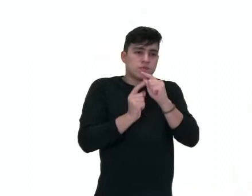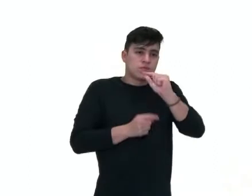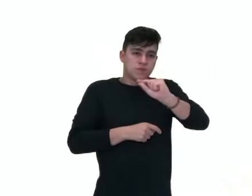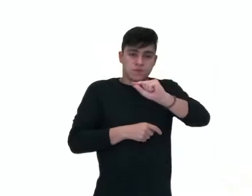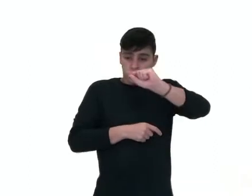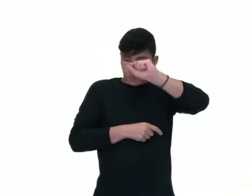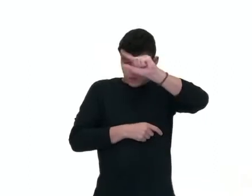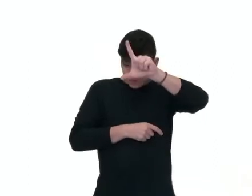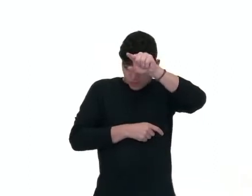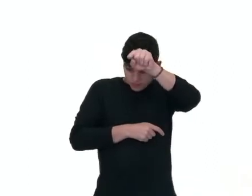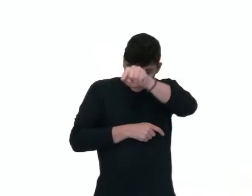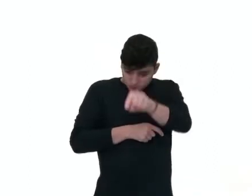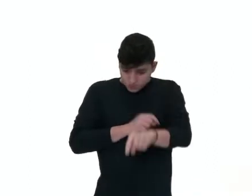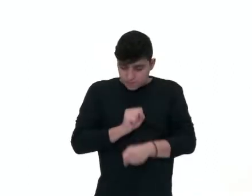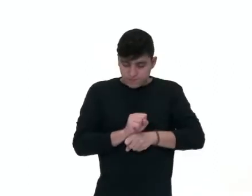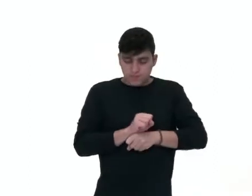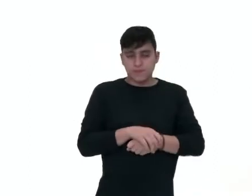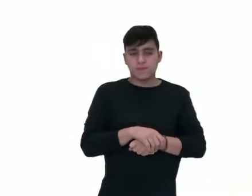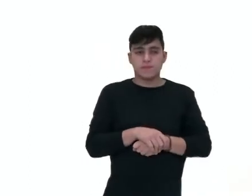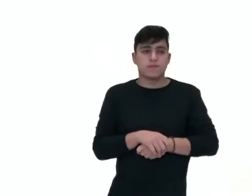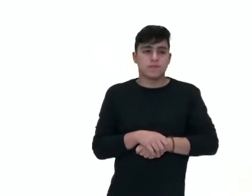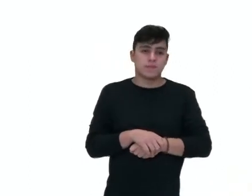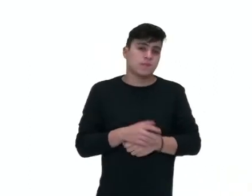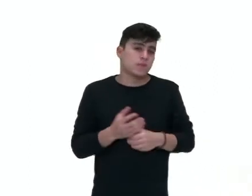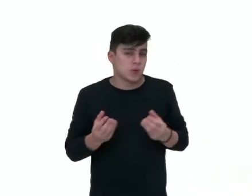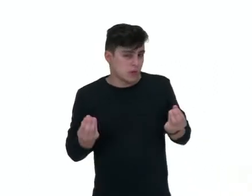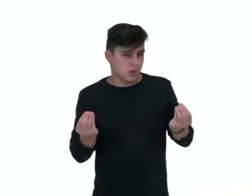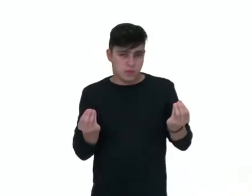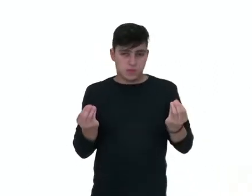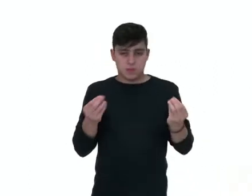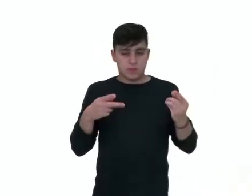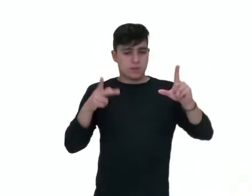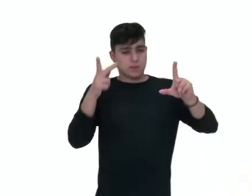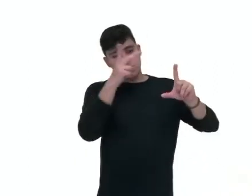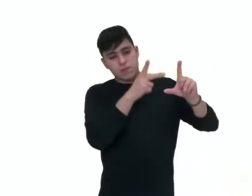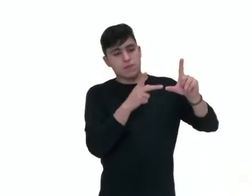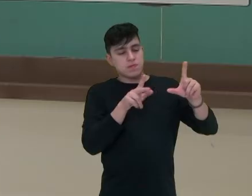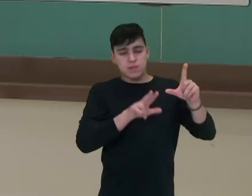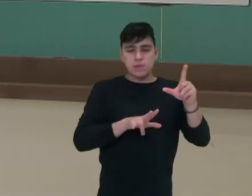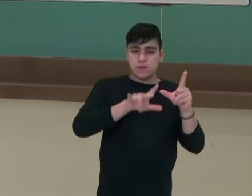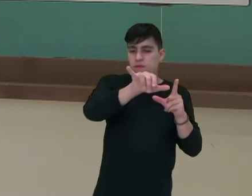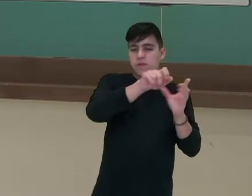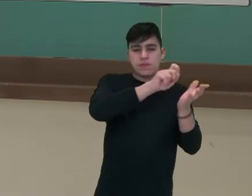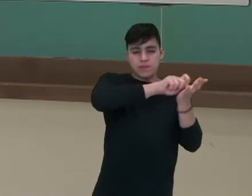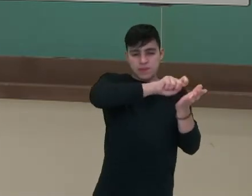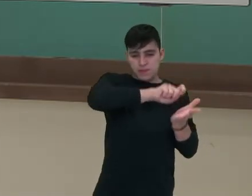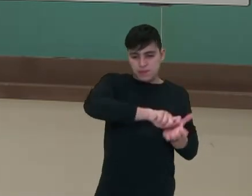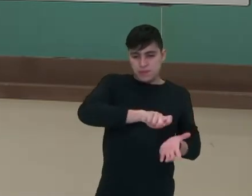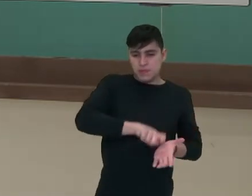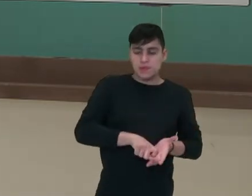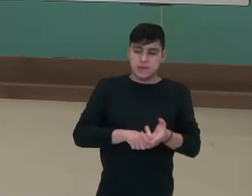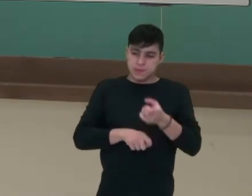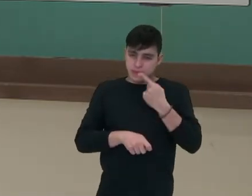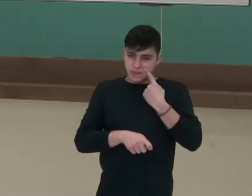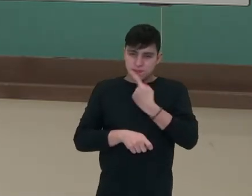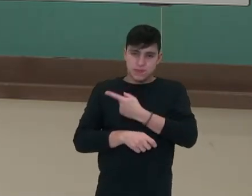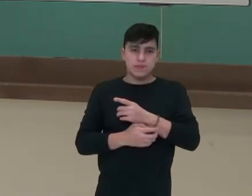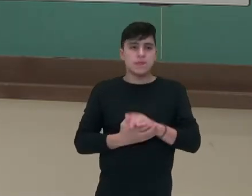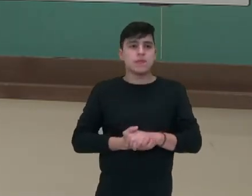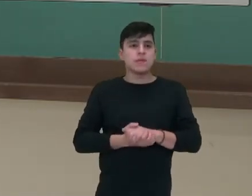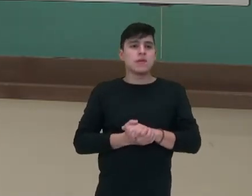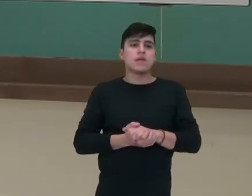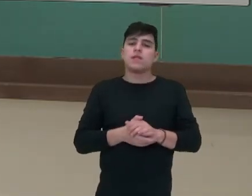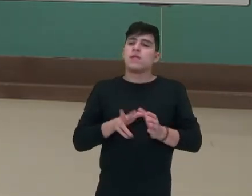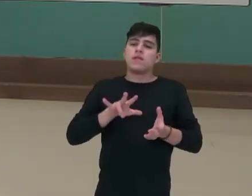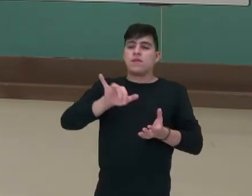a quantidade de pausa, né? Então, conforme ali o desenho que vai estar, a grafia vai estar ali na partitura, tá? Então,